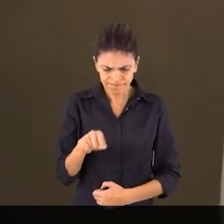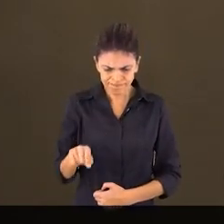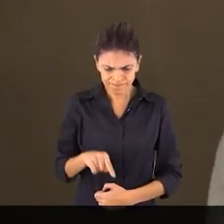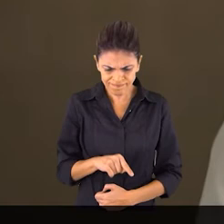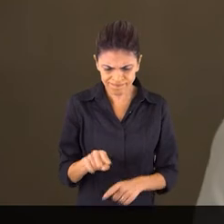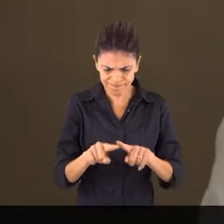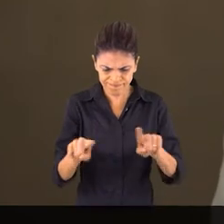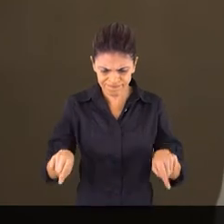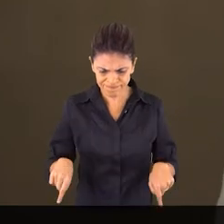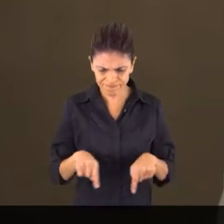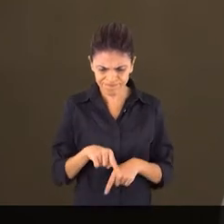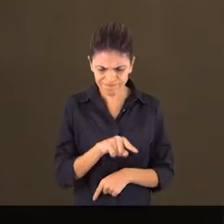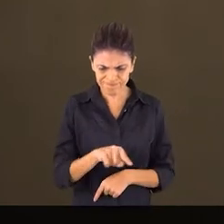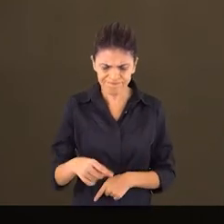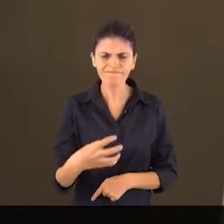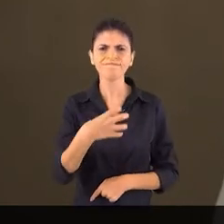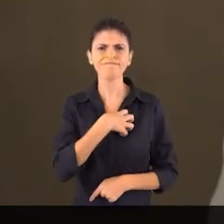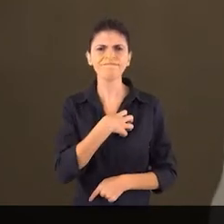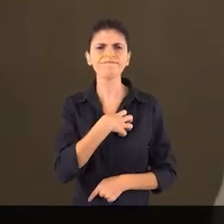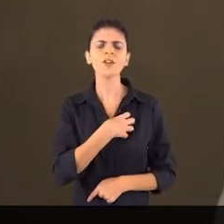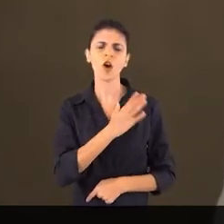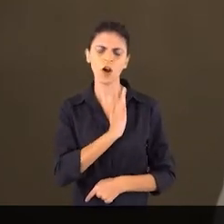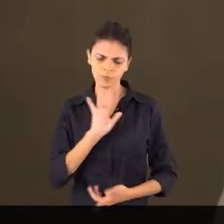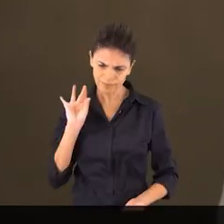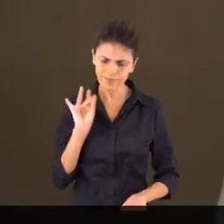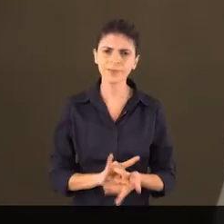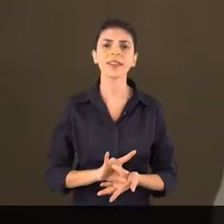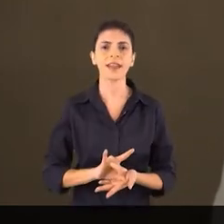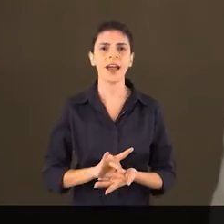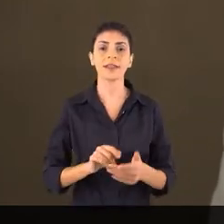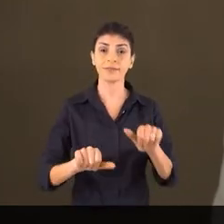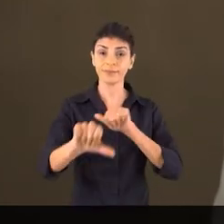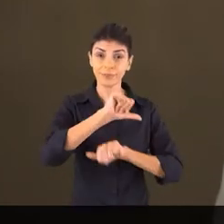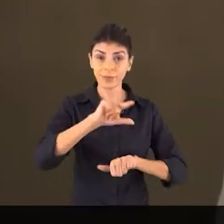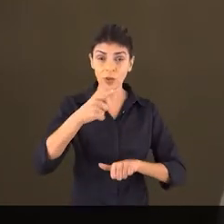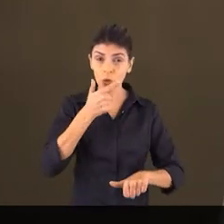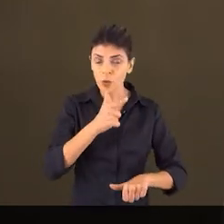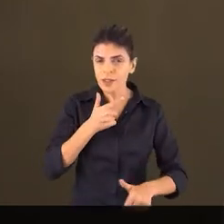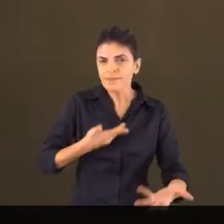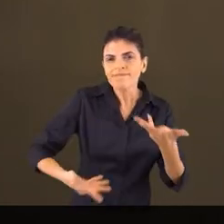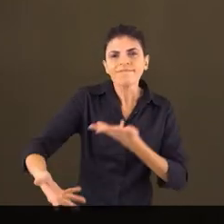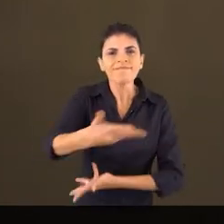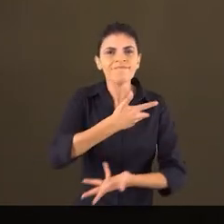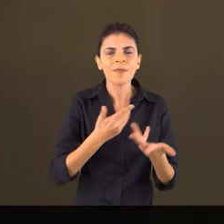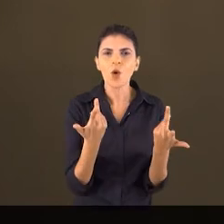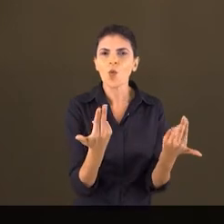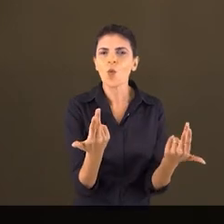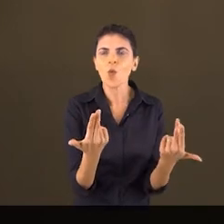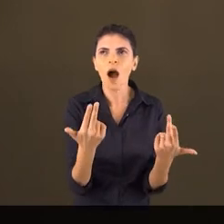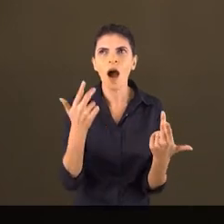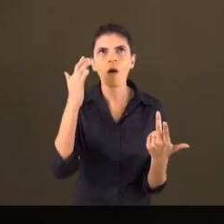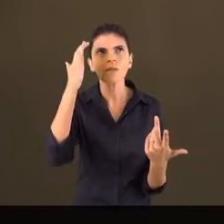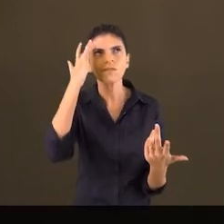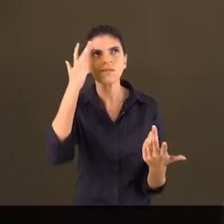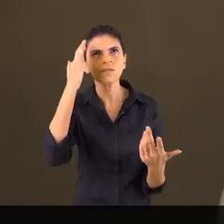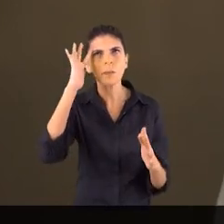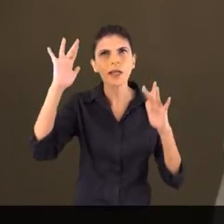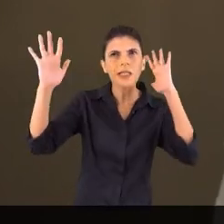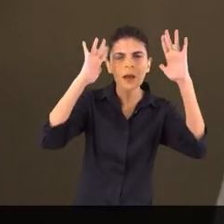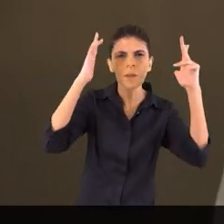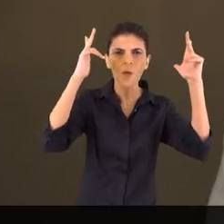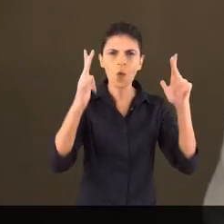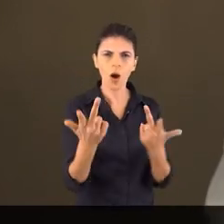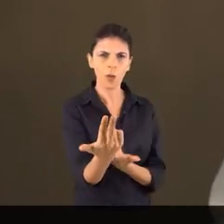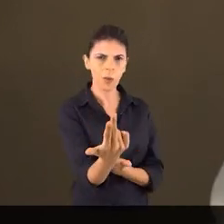esse coração, leve a verdade e a convicção de que se você compartilhou dos mesmos ideais que os